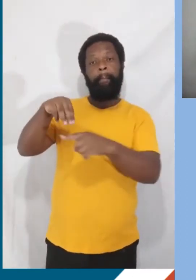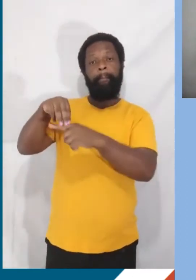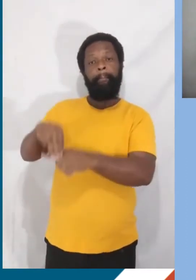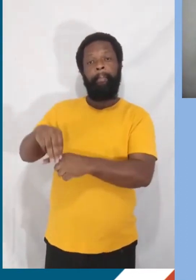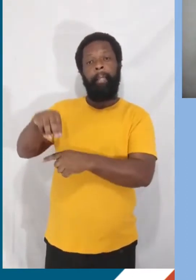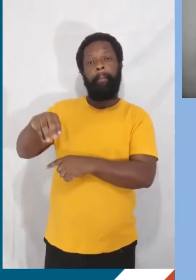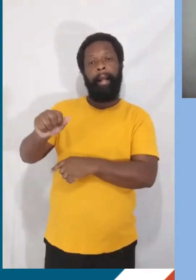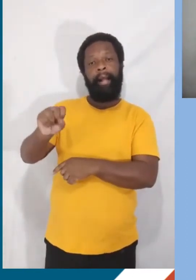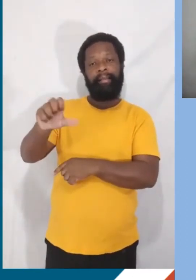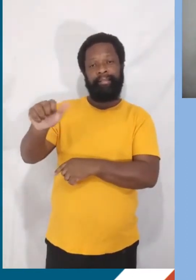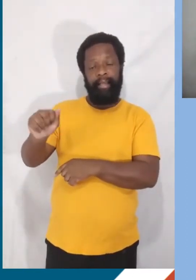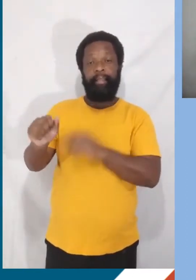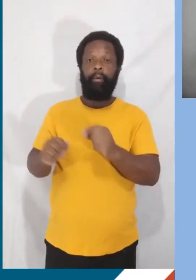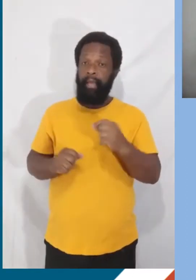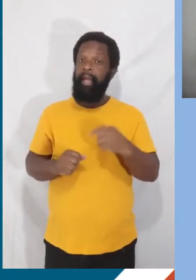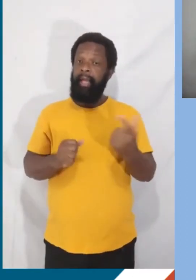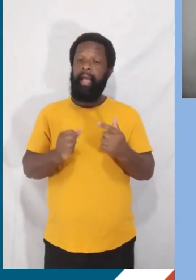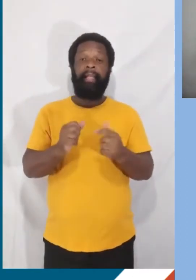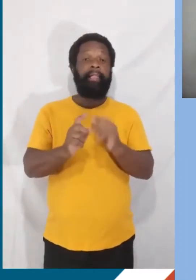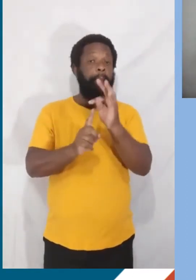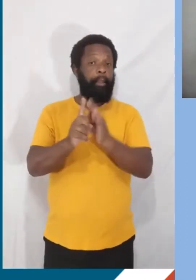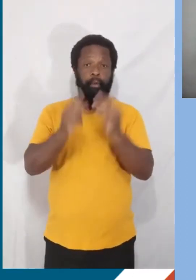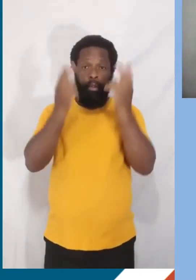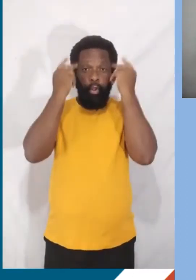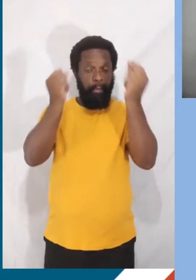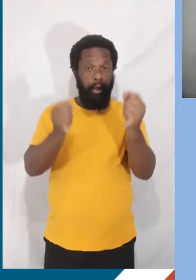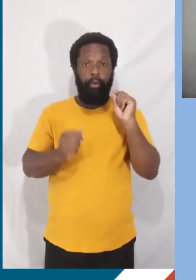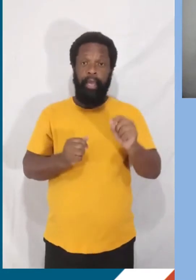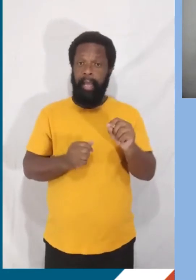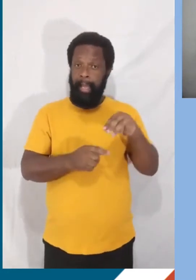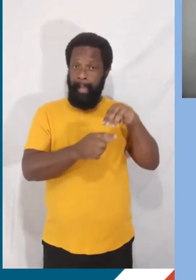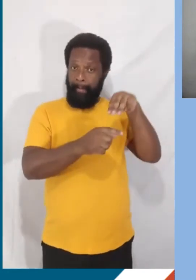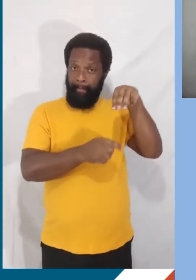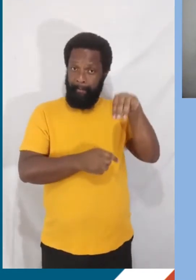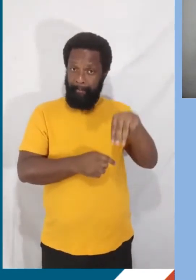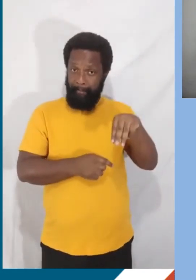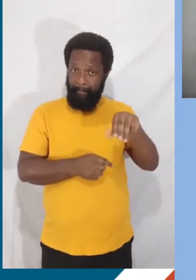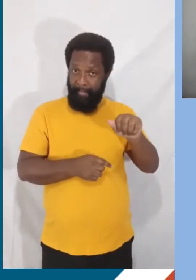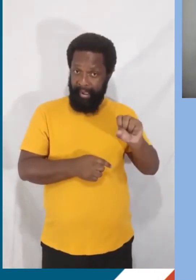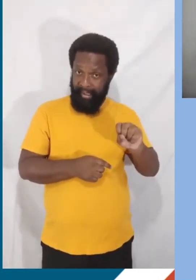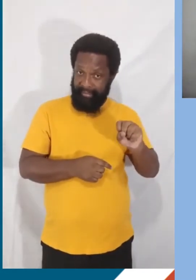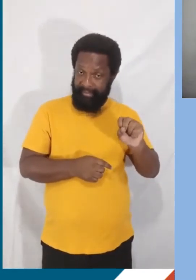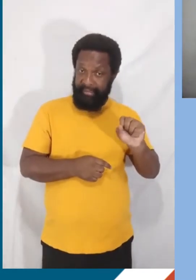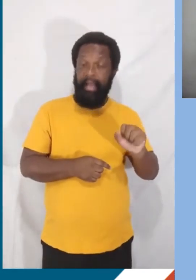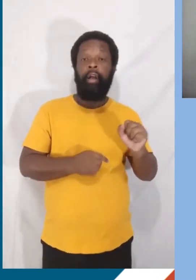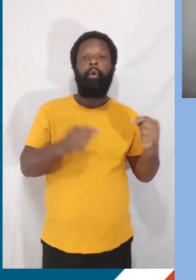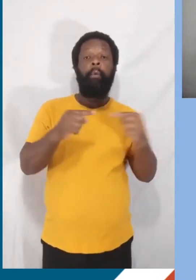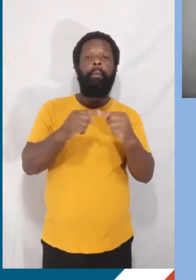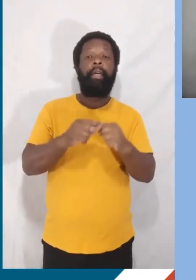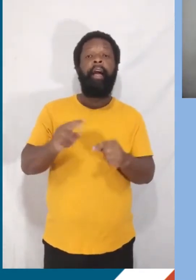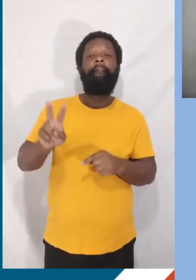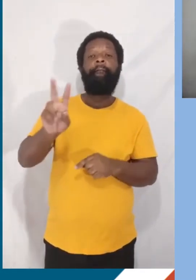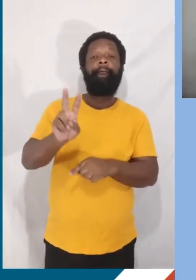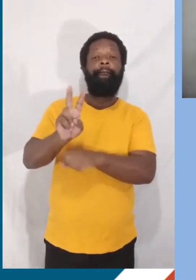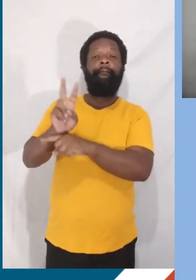tá? Considera-se que aqui é uma condição de CNTP. Então, eu vou relacionar nada mais nada menos a massa molar do composto CO2 com